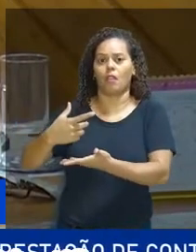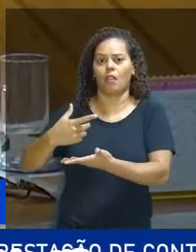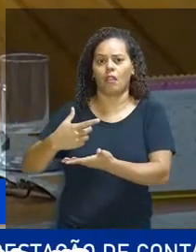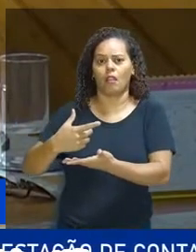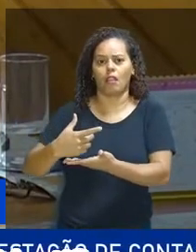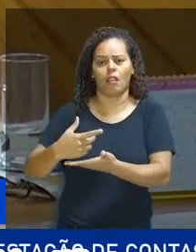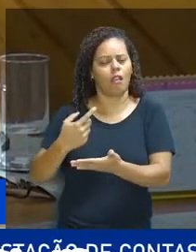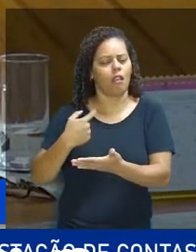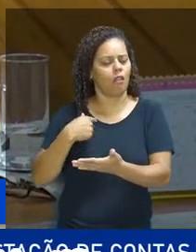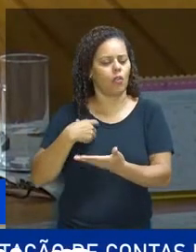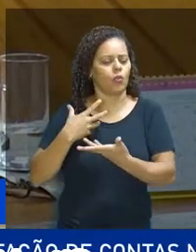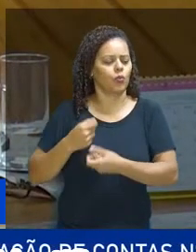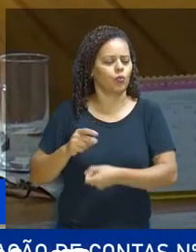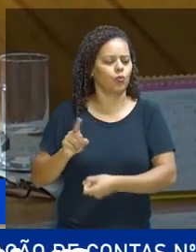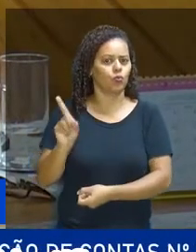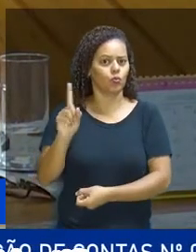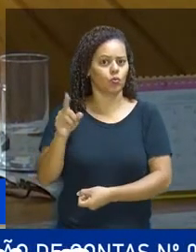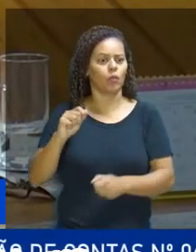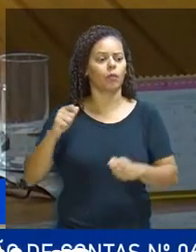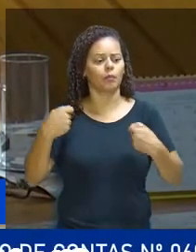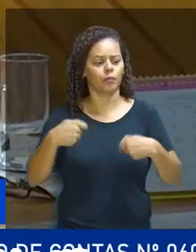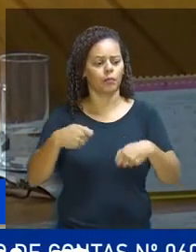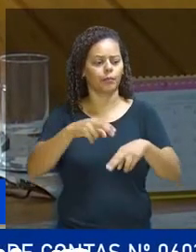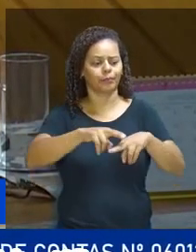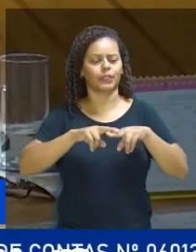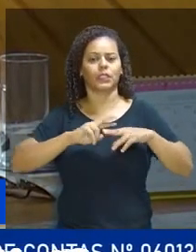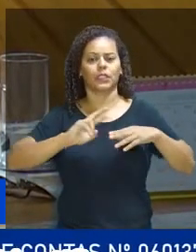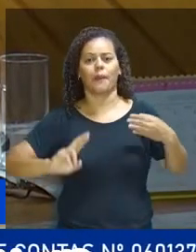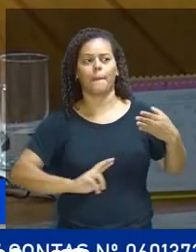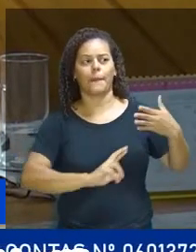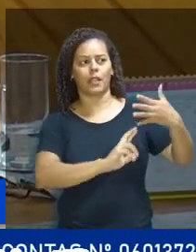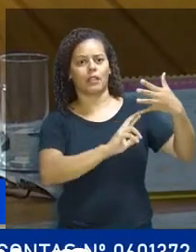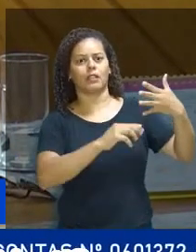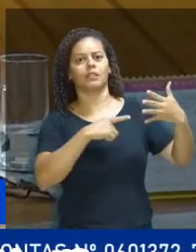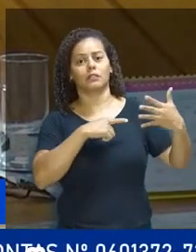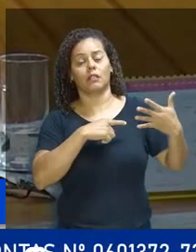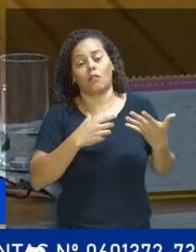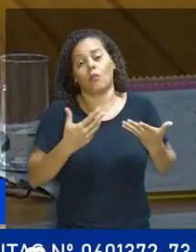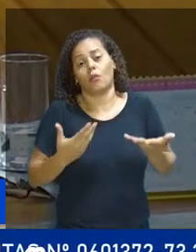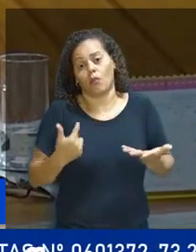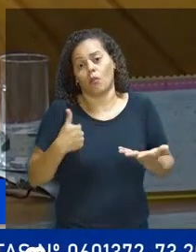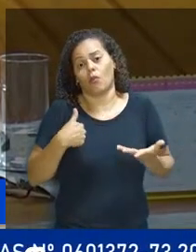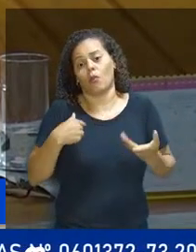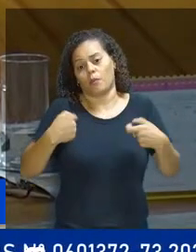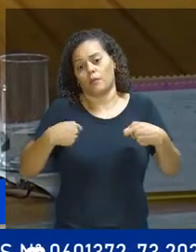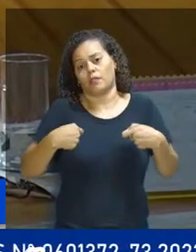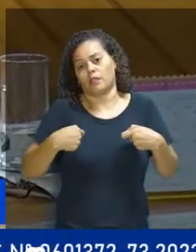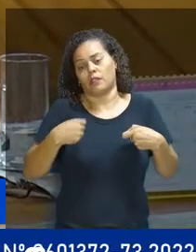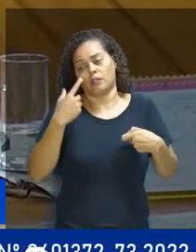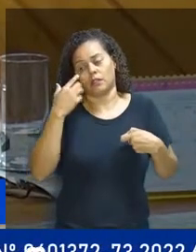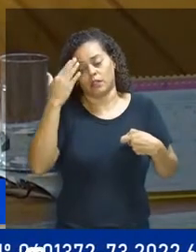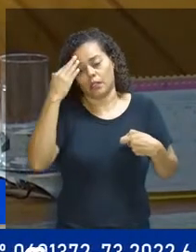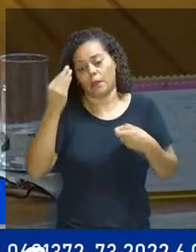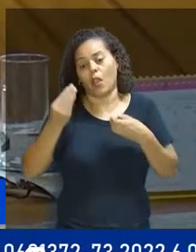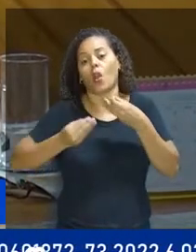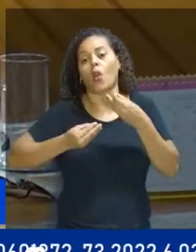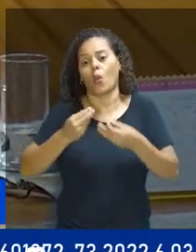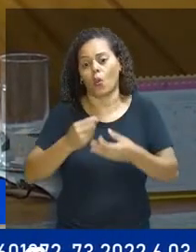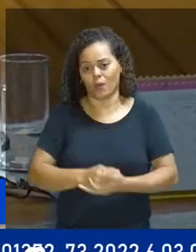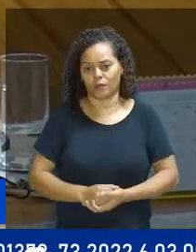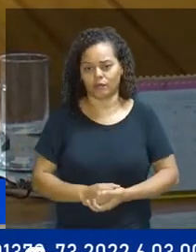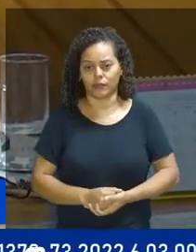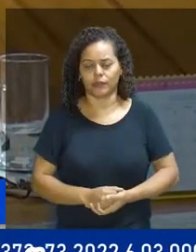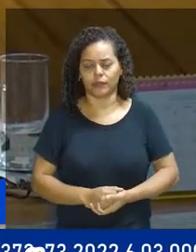conforme as declarações documentais que o NACEP identificou. Em síntese, senhor presidente, não havendo qualquer